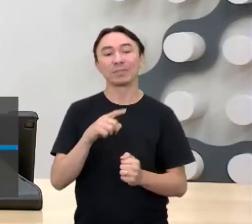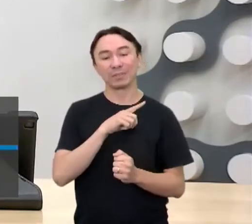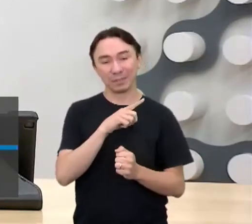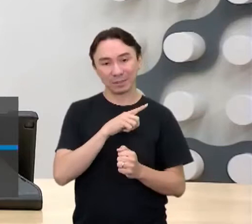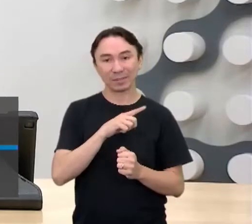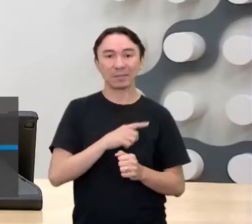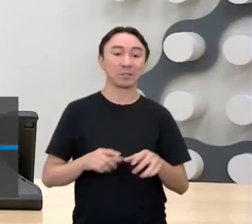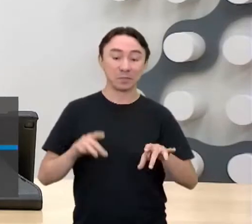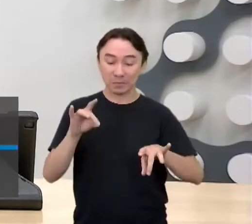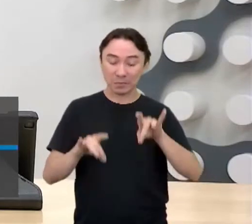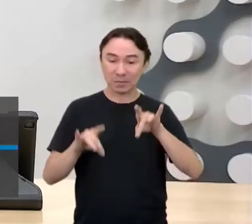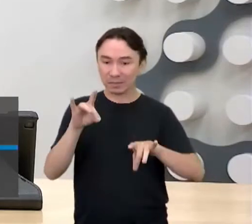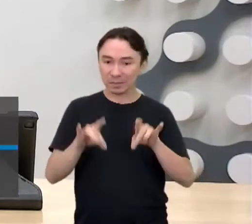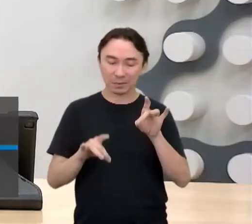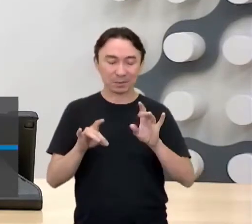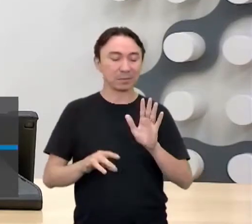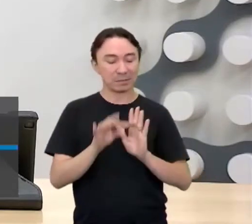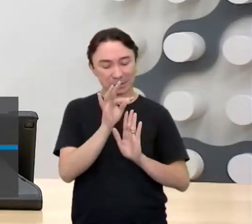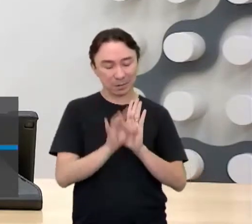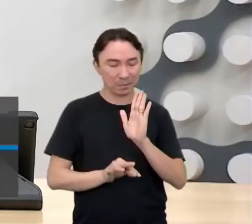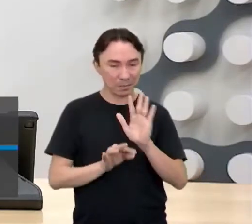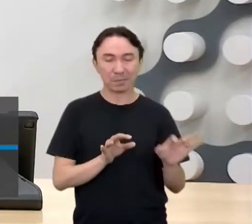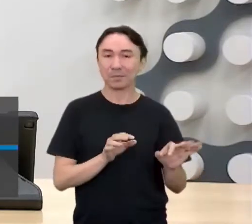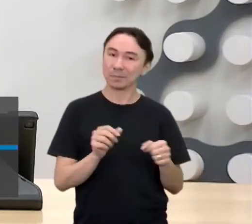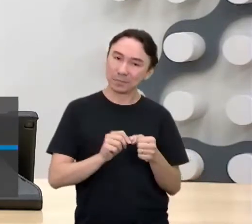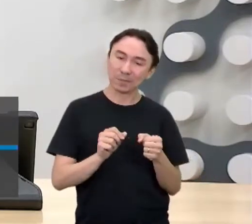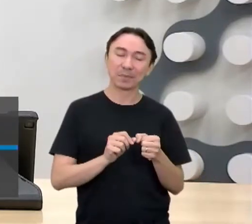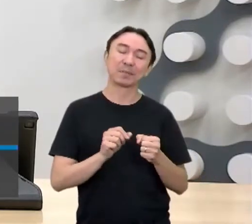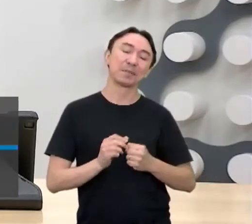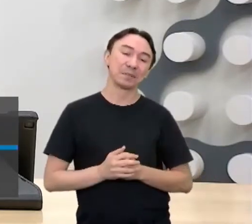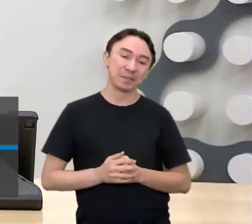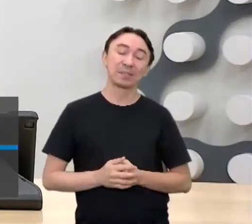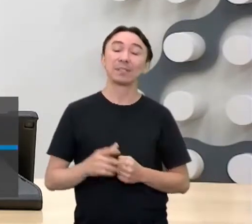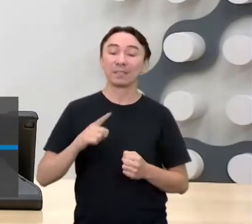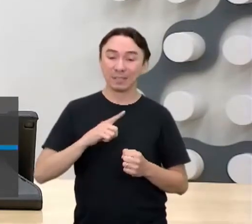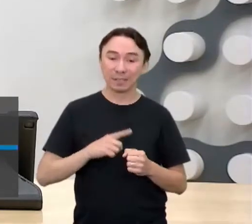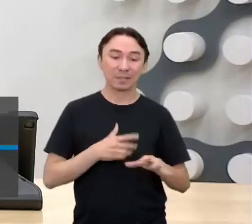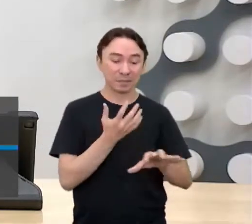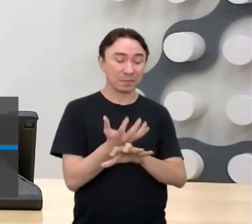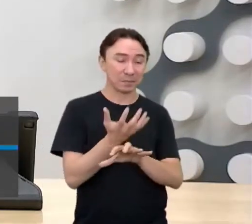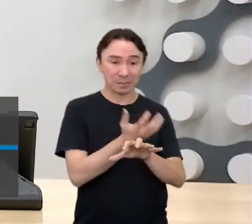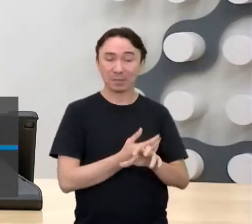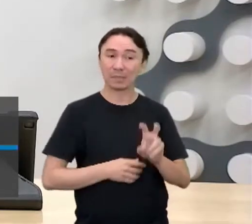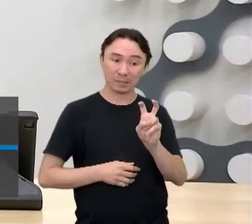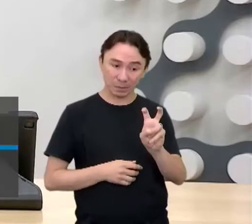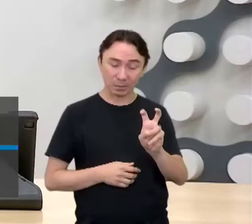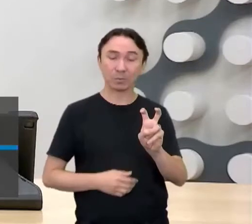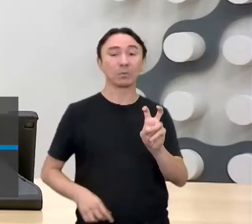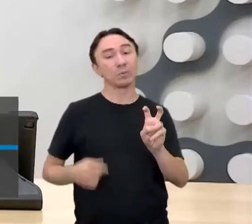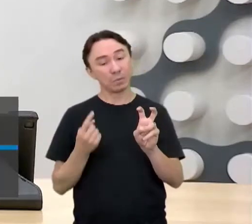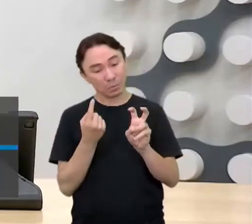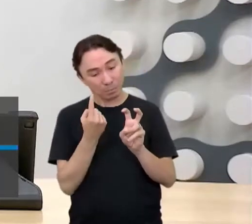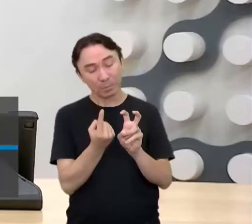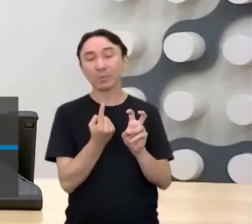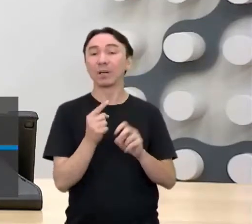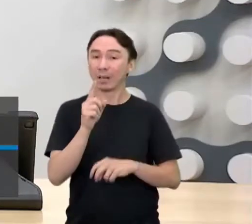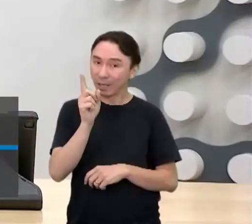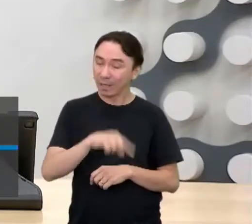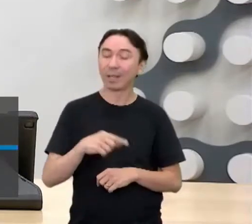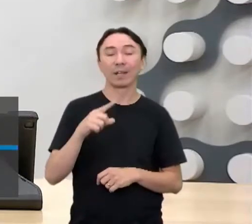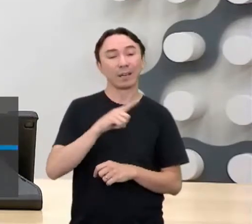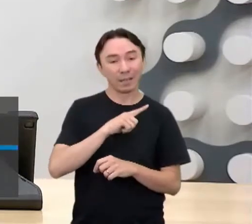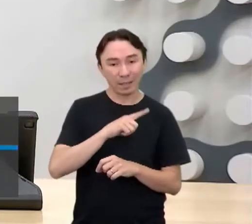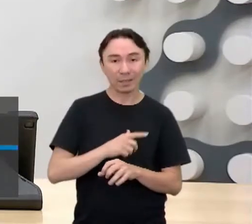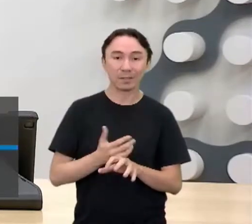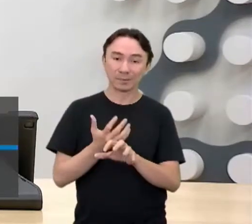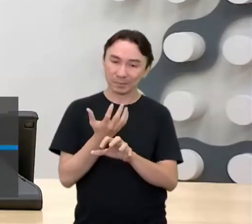produções textuais. Então, são 5 componentes e um deles é a oficina de produções textuais, que a gente tem trabalhado já há